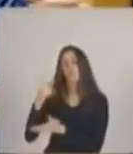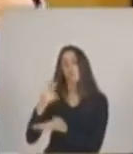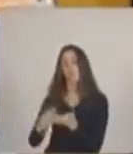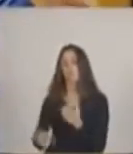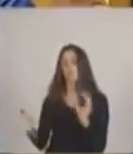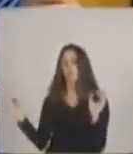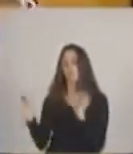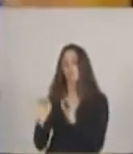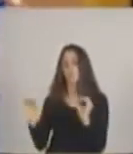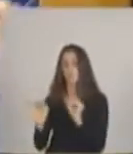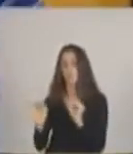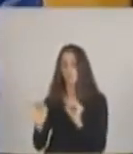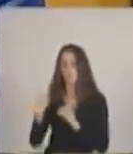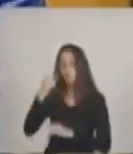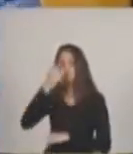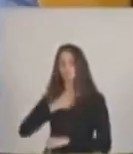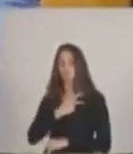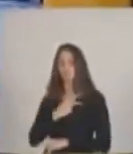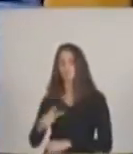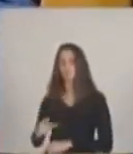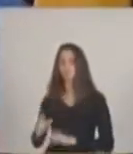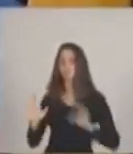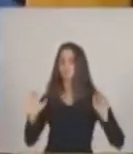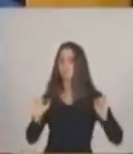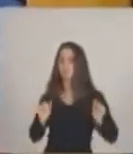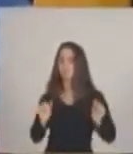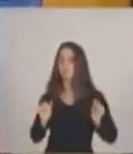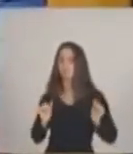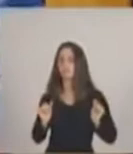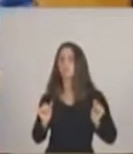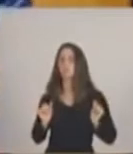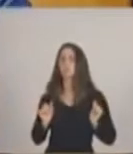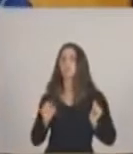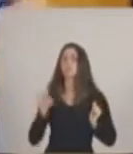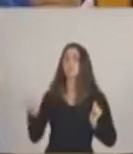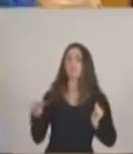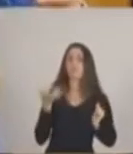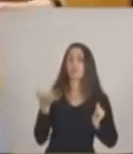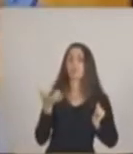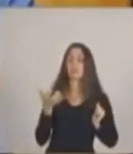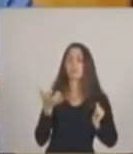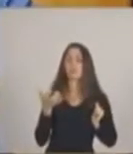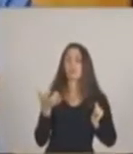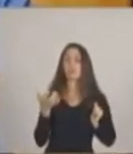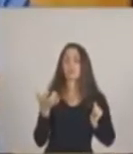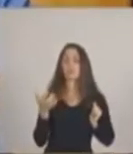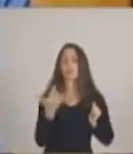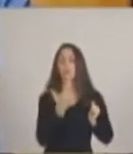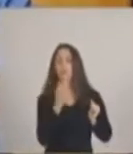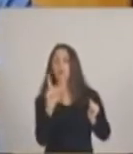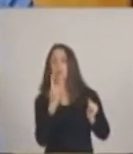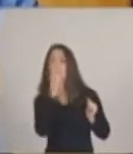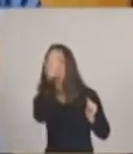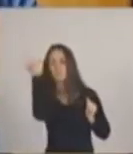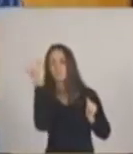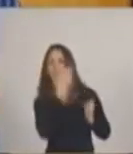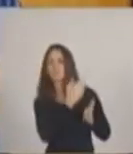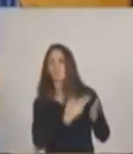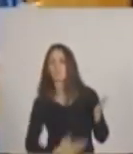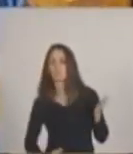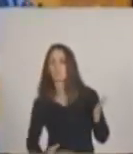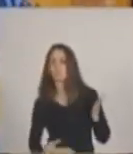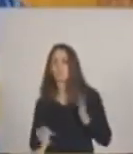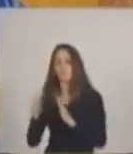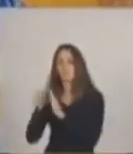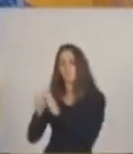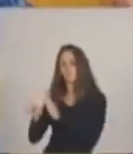Eu não posso, como presidente, mesmo se eu quisesse. Vossa Excelência gostaria de declinar para outro deputado relatar a matéria? É uma pergunta.